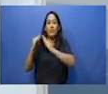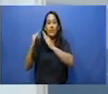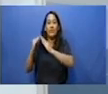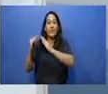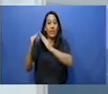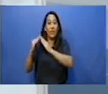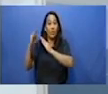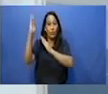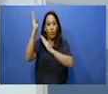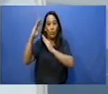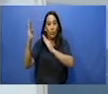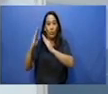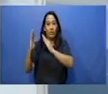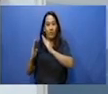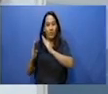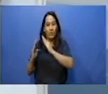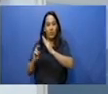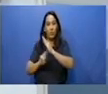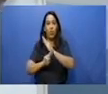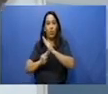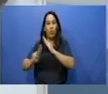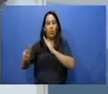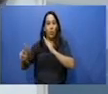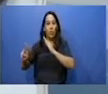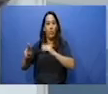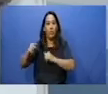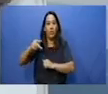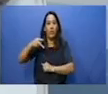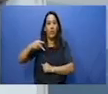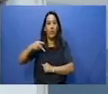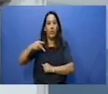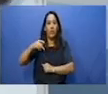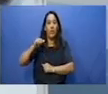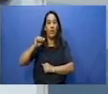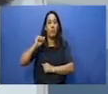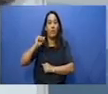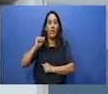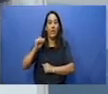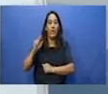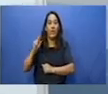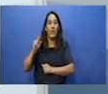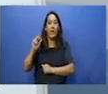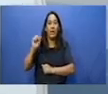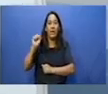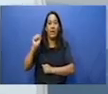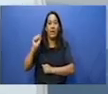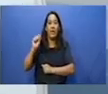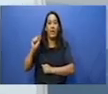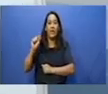Guá, o G, o U e o A. Paraguai.